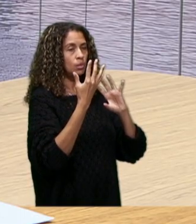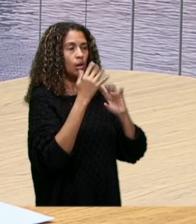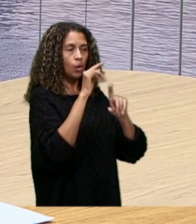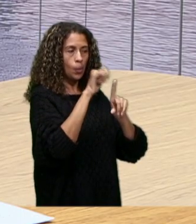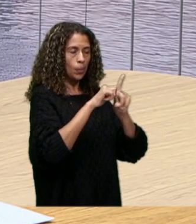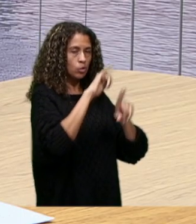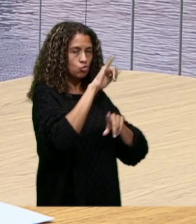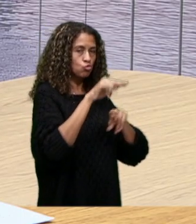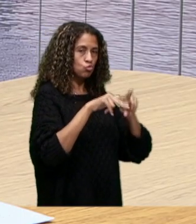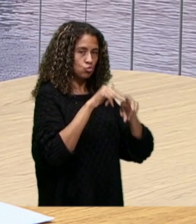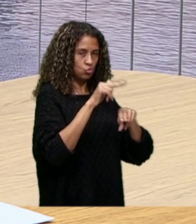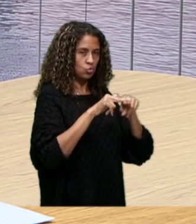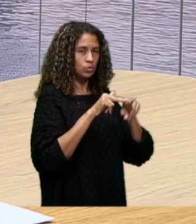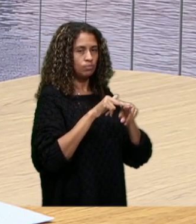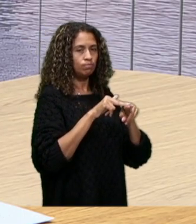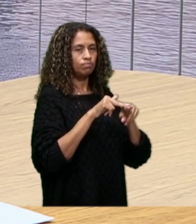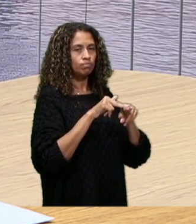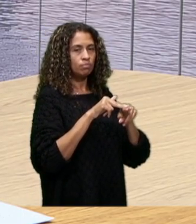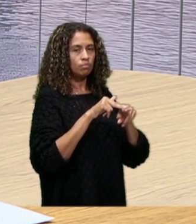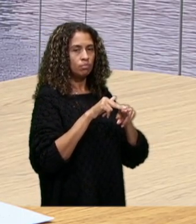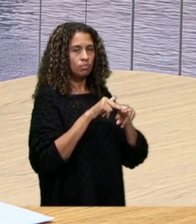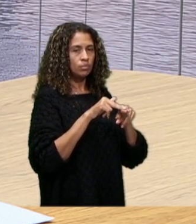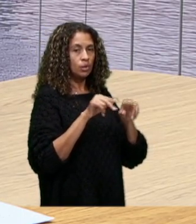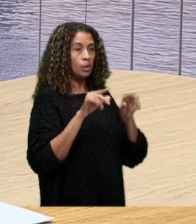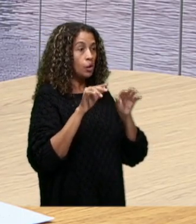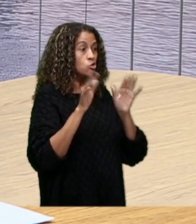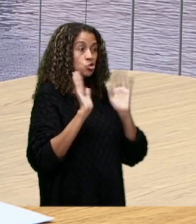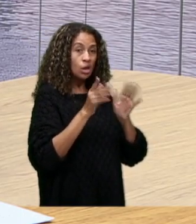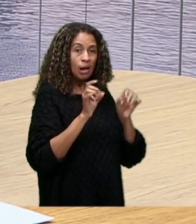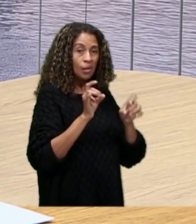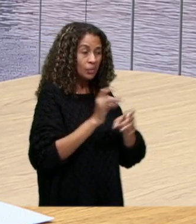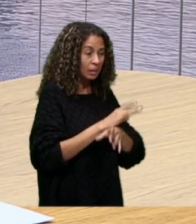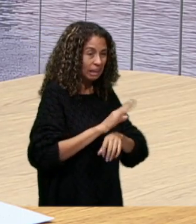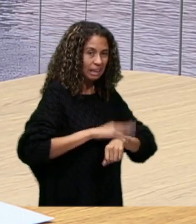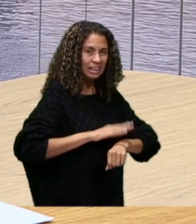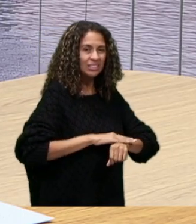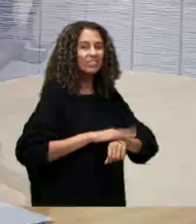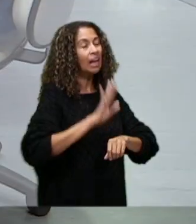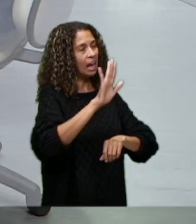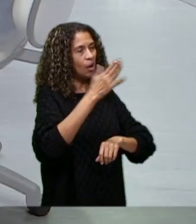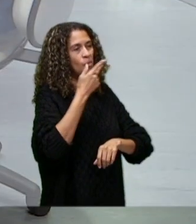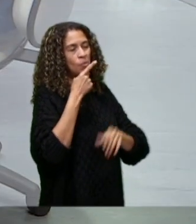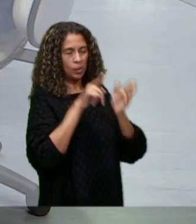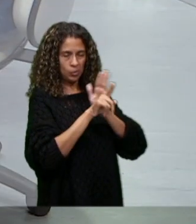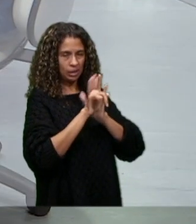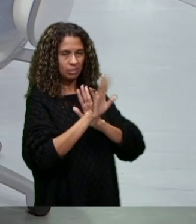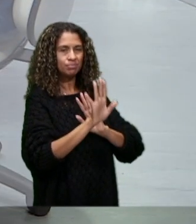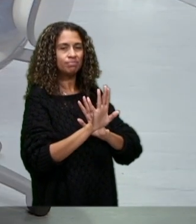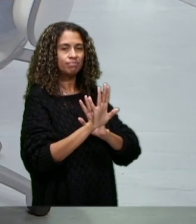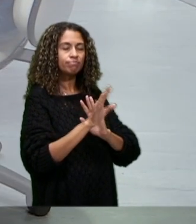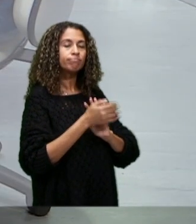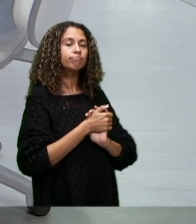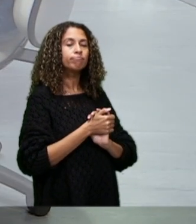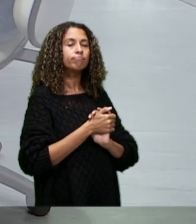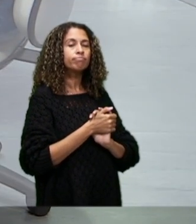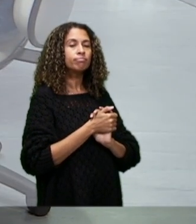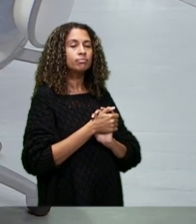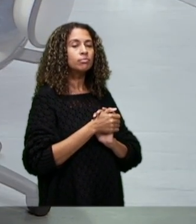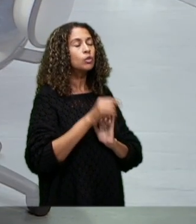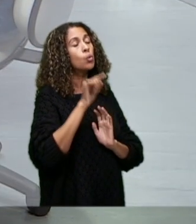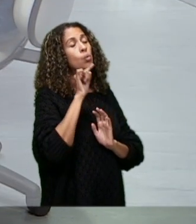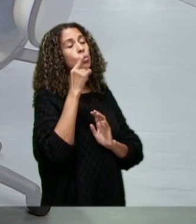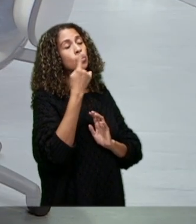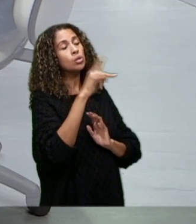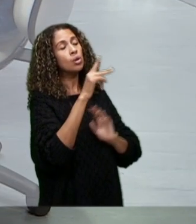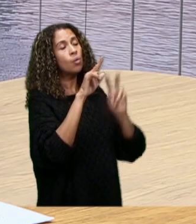junho, nosso primeiro bloco até quase já foi, mas eu vou te perguntar mesmo assim, para ti, o teu tema, que